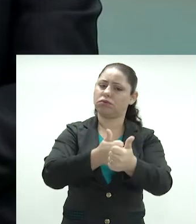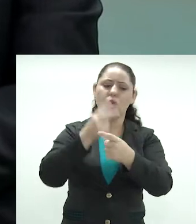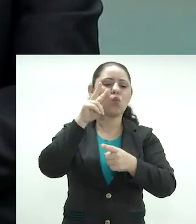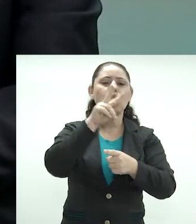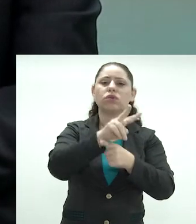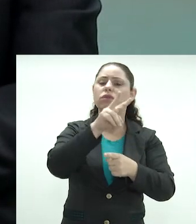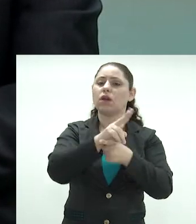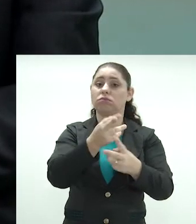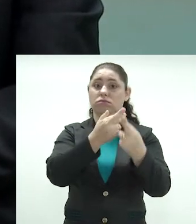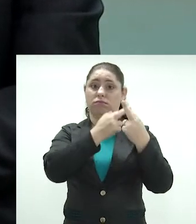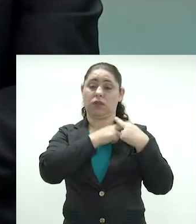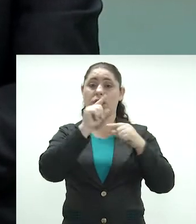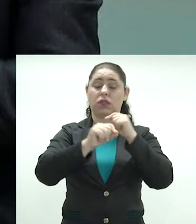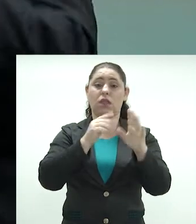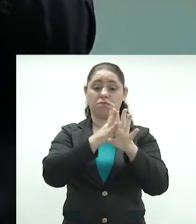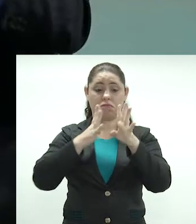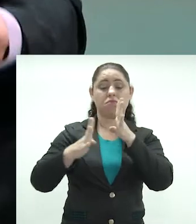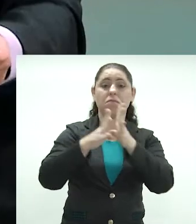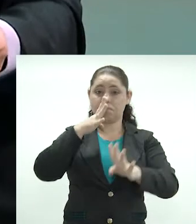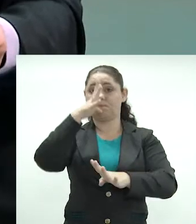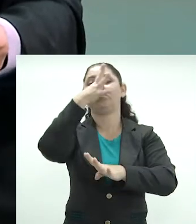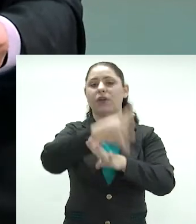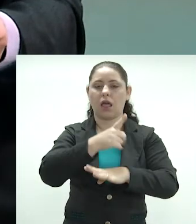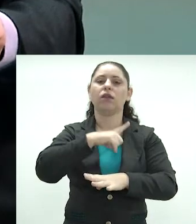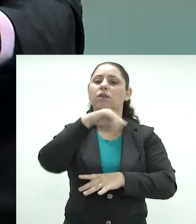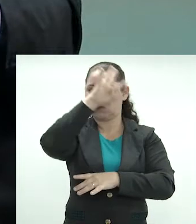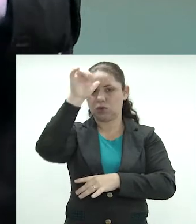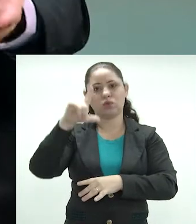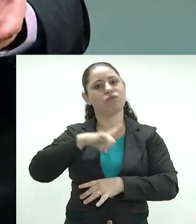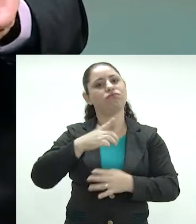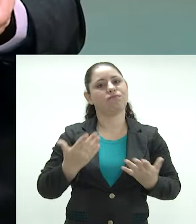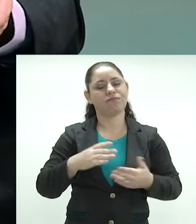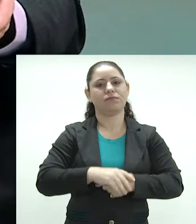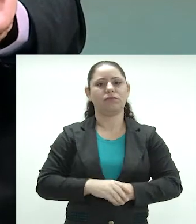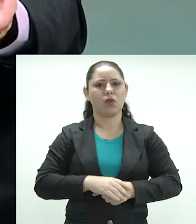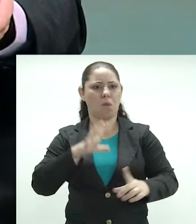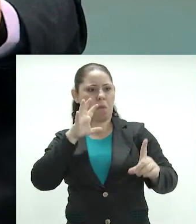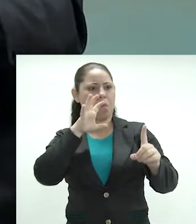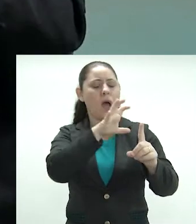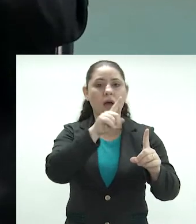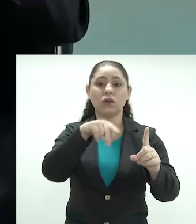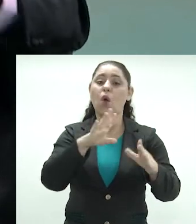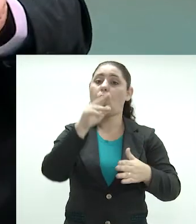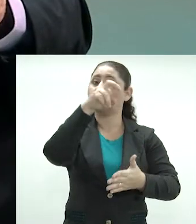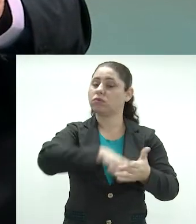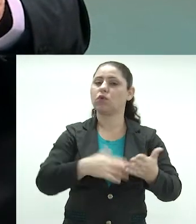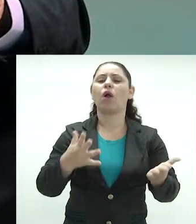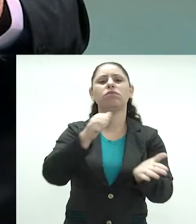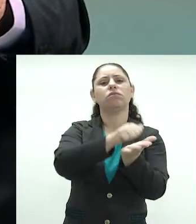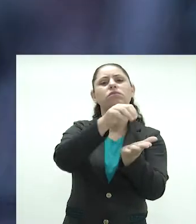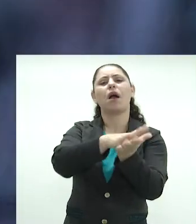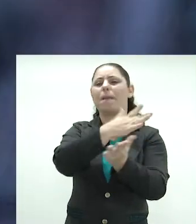segundo, acompanhamento, monitoramento, responsabilização de quem fura a fila, que tivemos essa situação aqui no Mato Grosso do Sul. Fomos para cima na